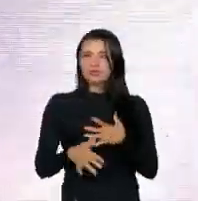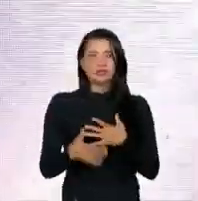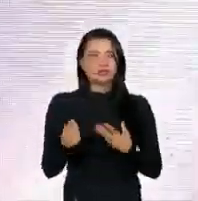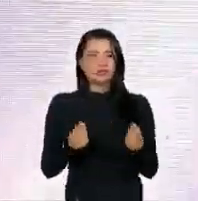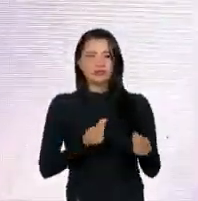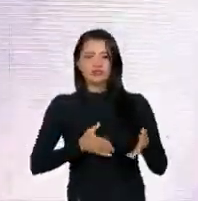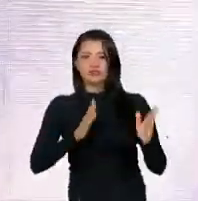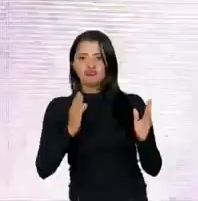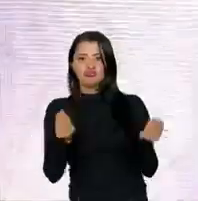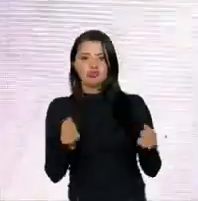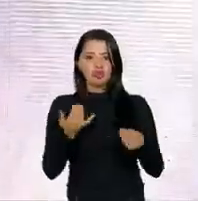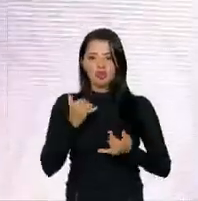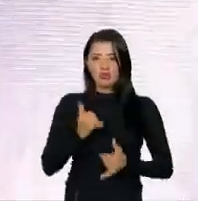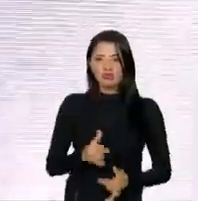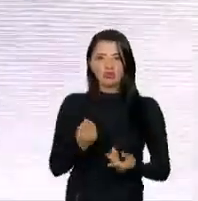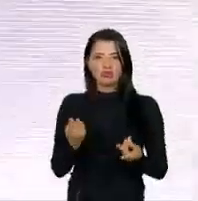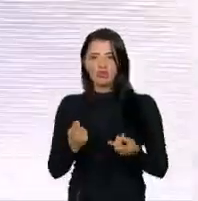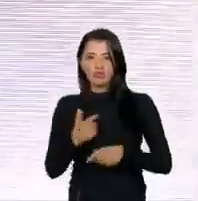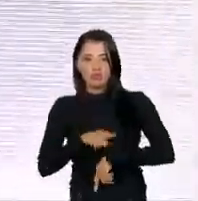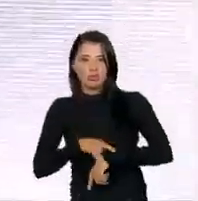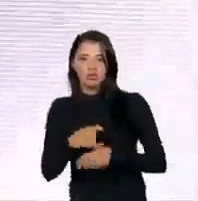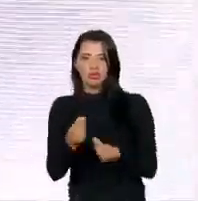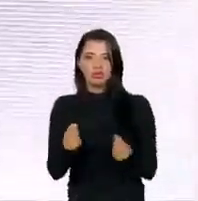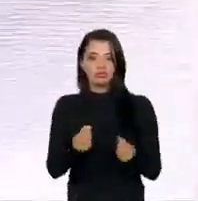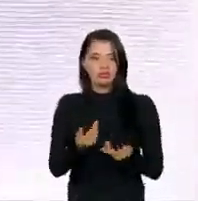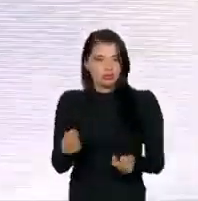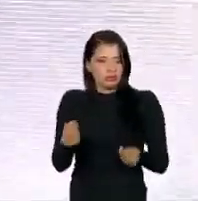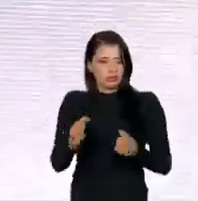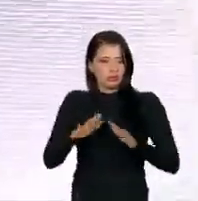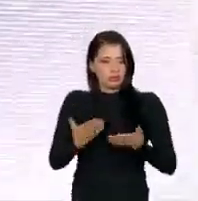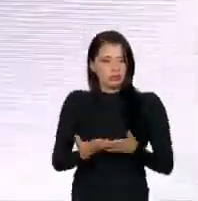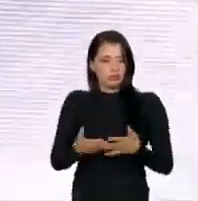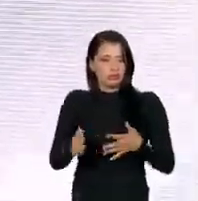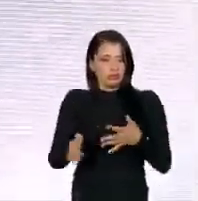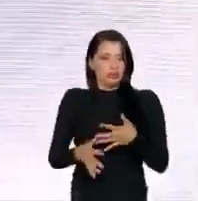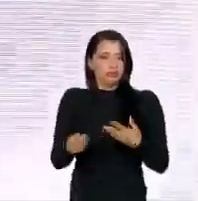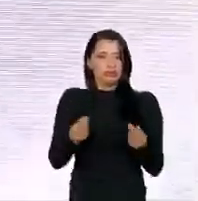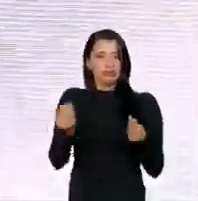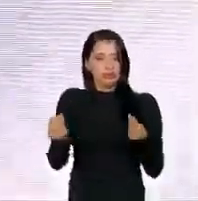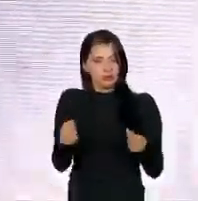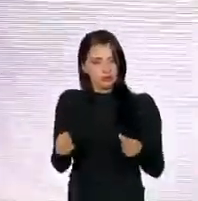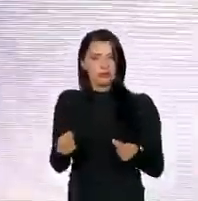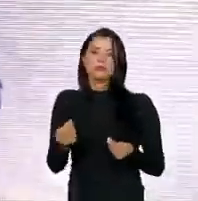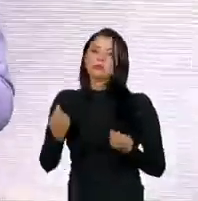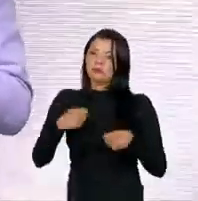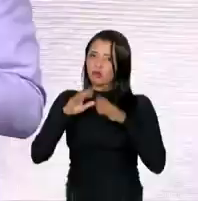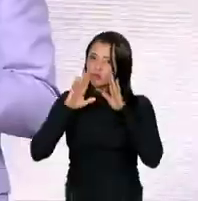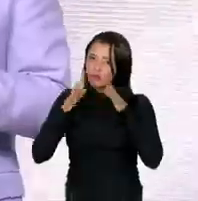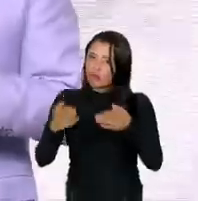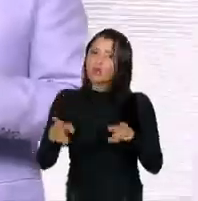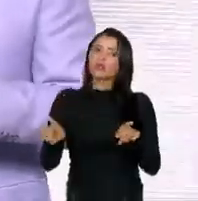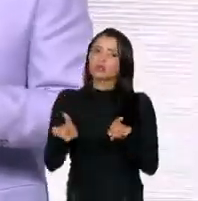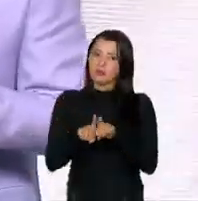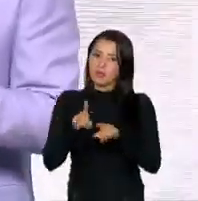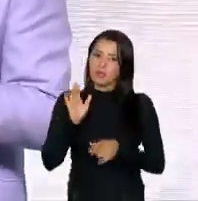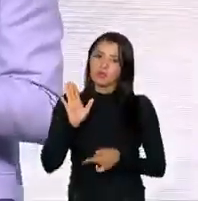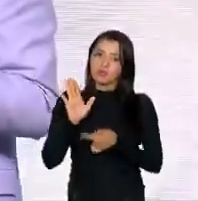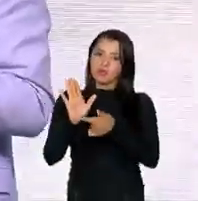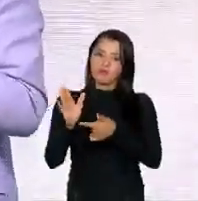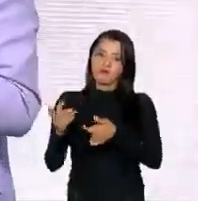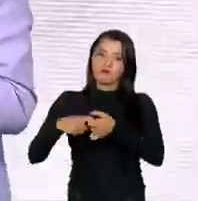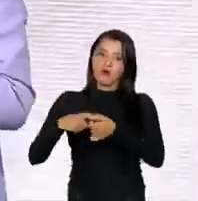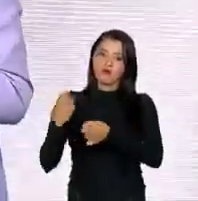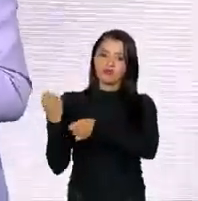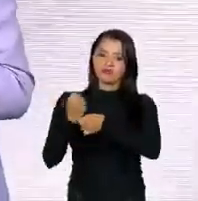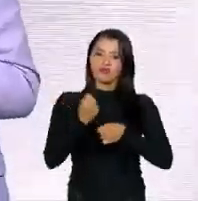ainda escola no Brasil que não tem energia, que não tem banheiro, tem escola precária. Então, nós vamos focar e priorizar também para ajudar a